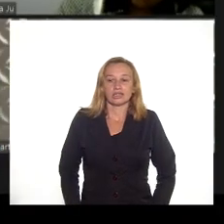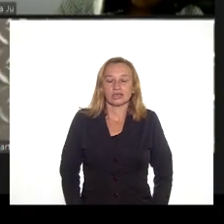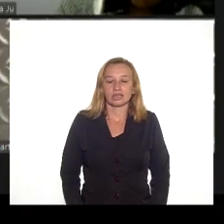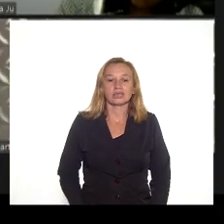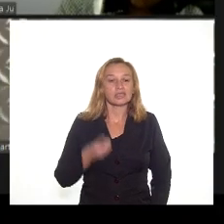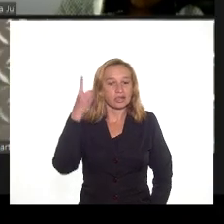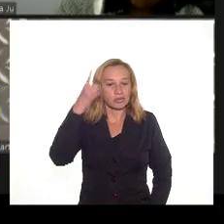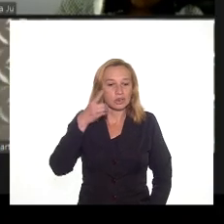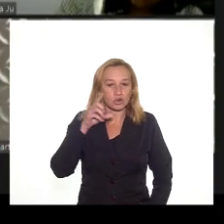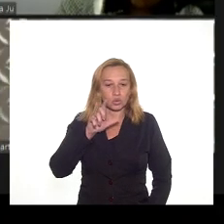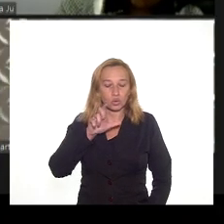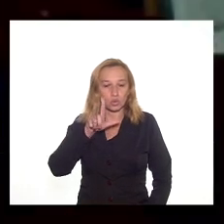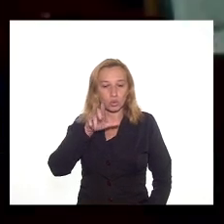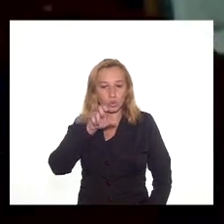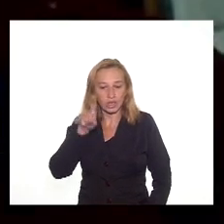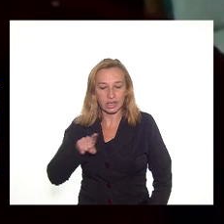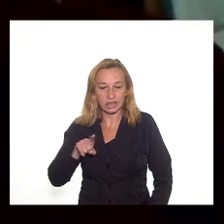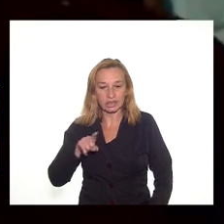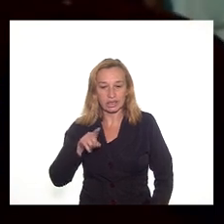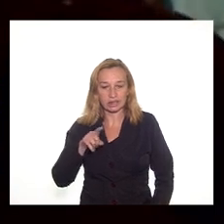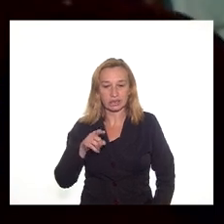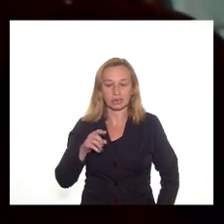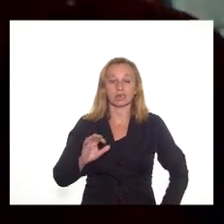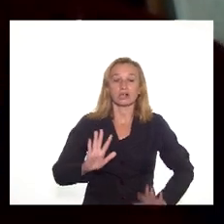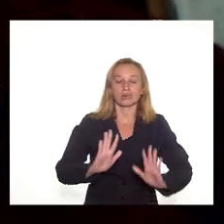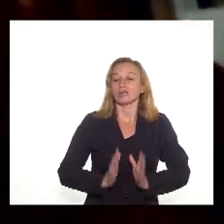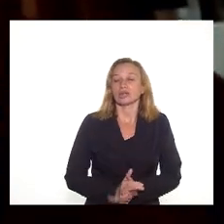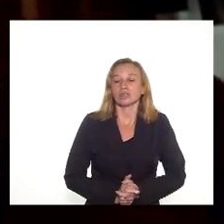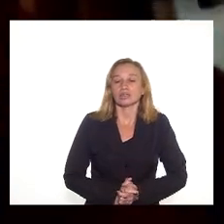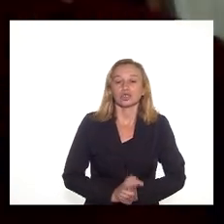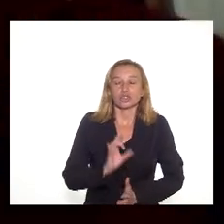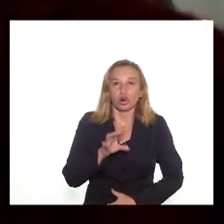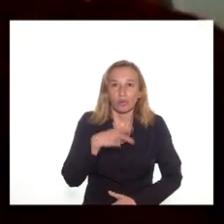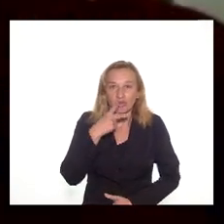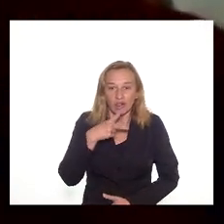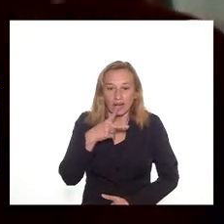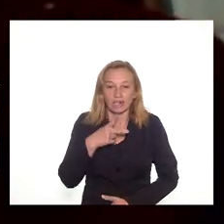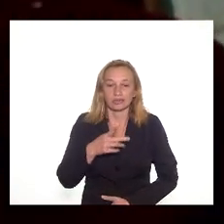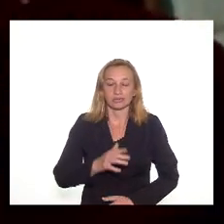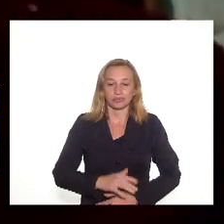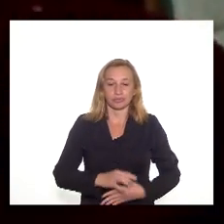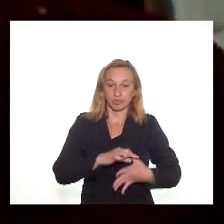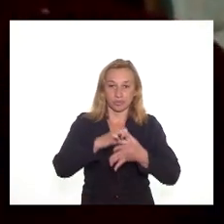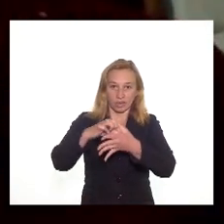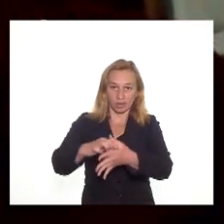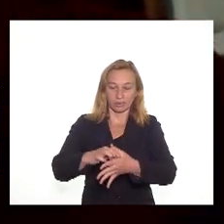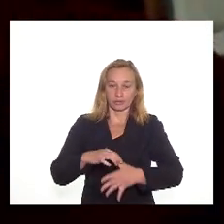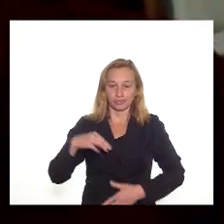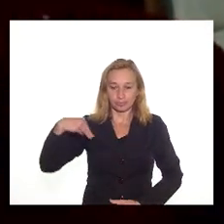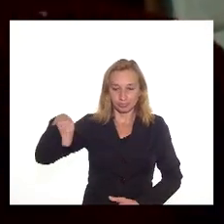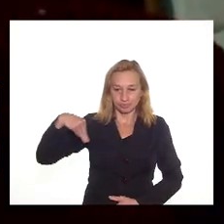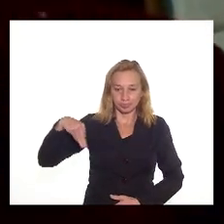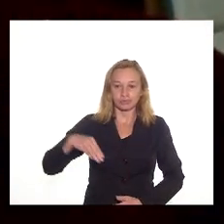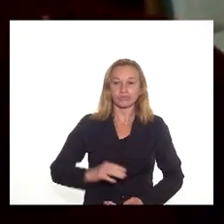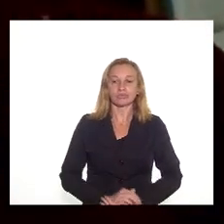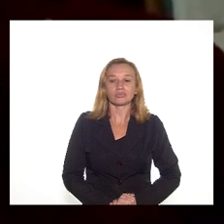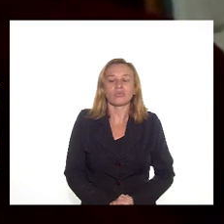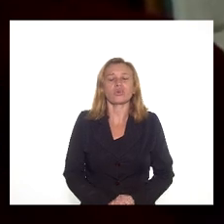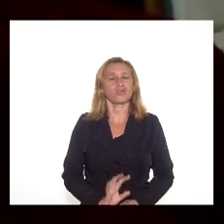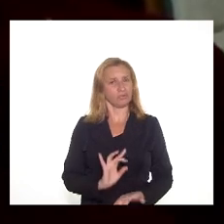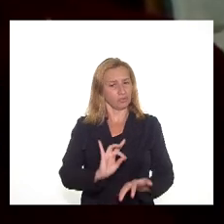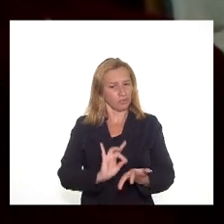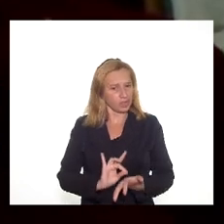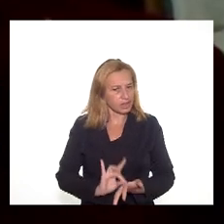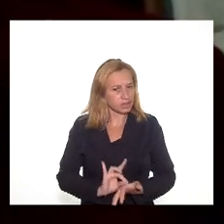Montempo. Só para ilustrar toda a fala do meu líder, Carlos Mink, que